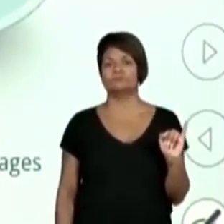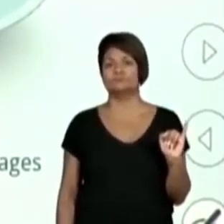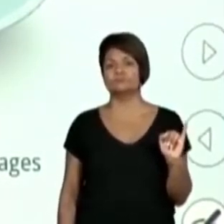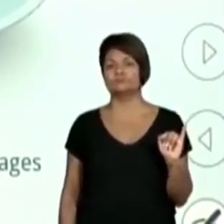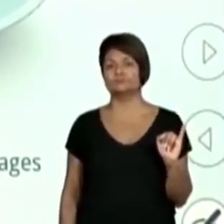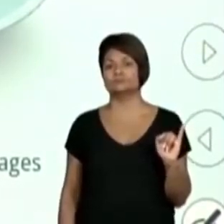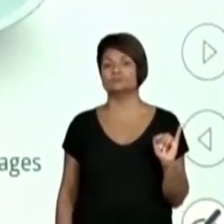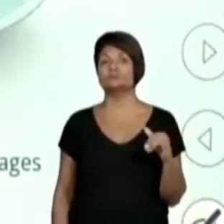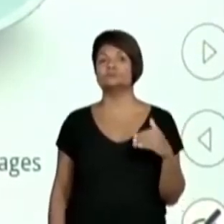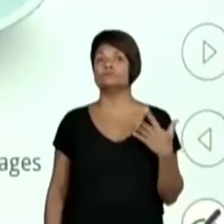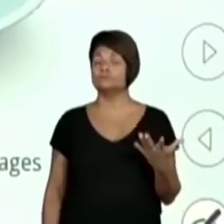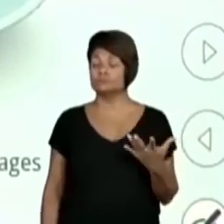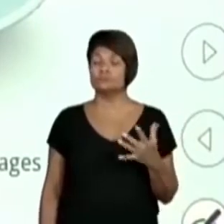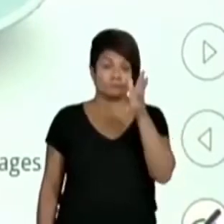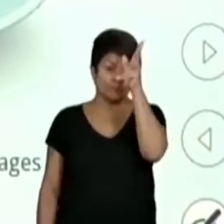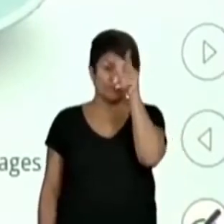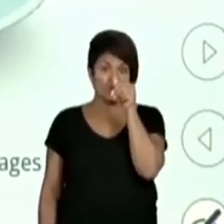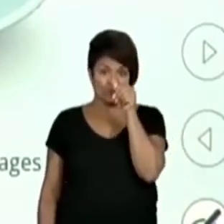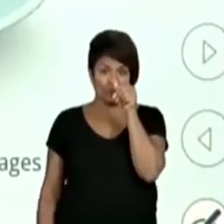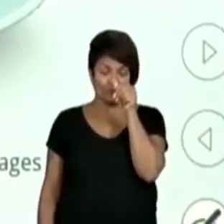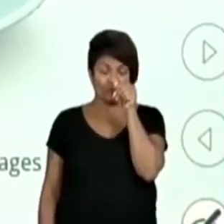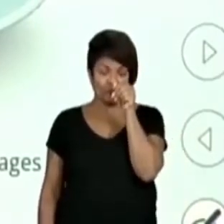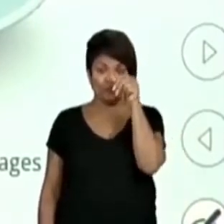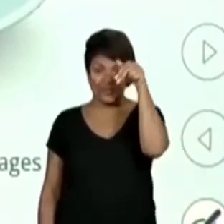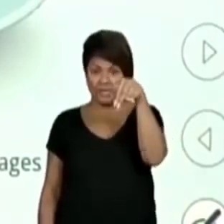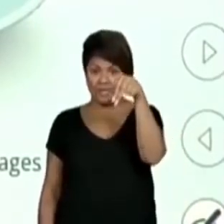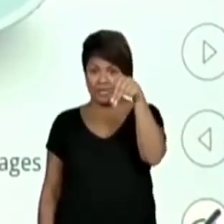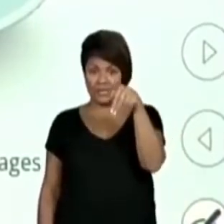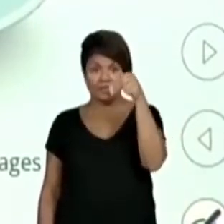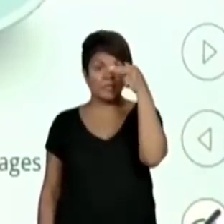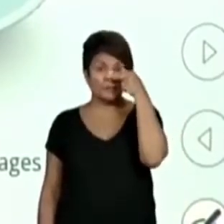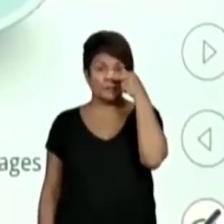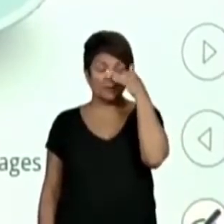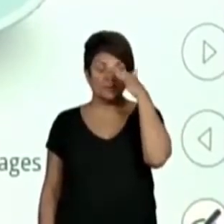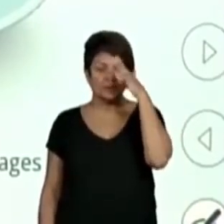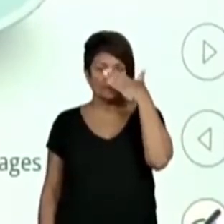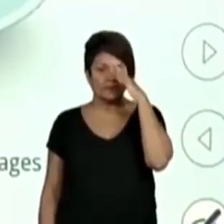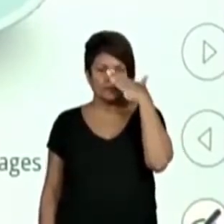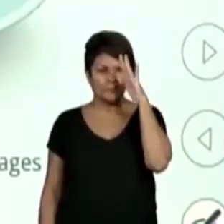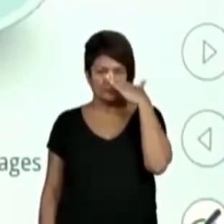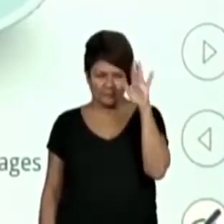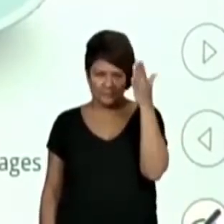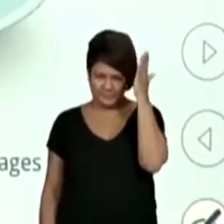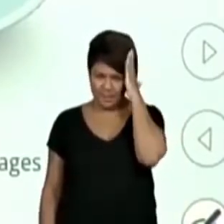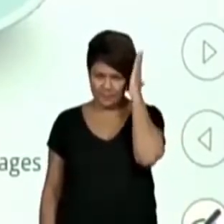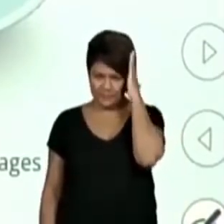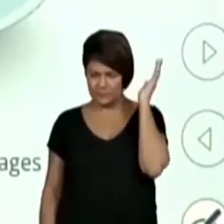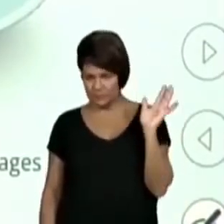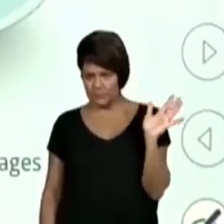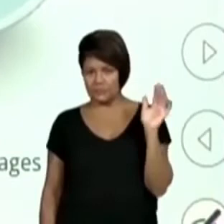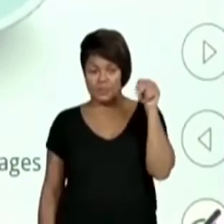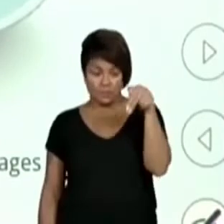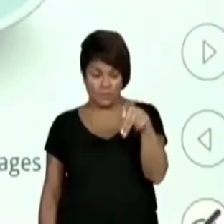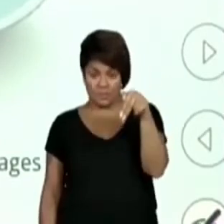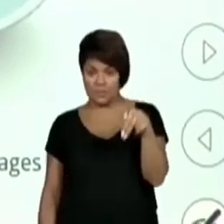No caso de frango, tem uma nasalidade aqui, que a gente já estudou, que é a nasalidade que